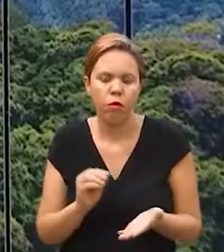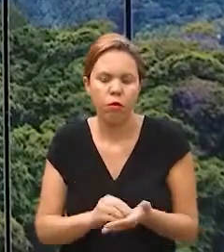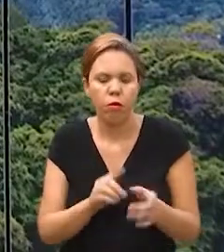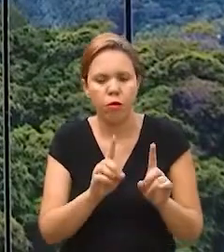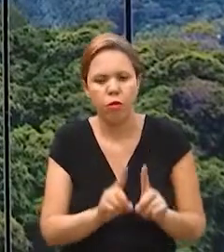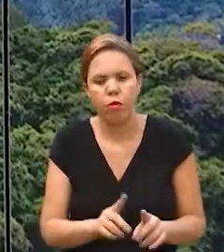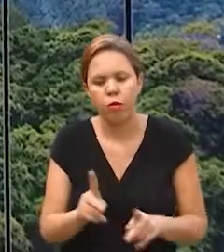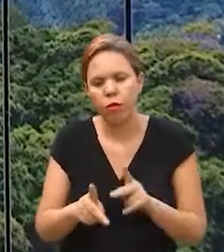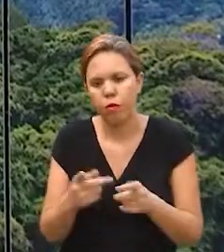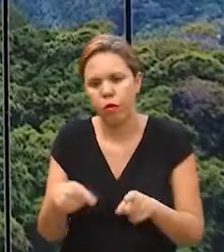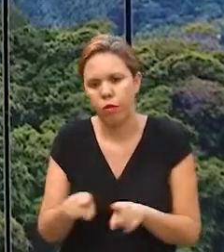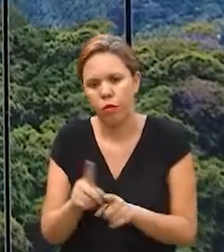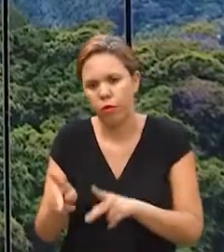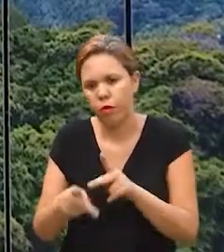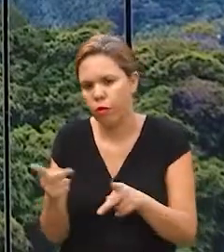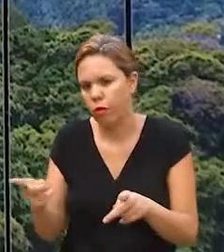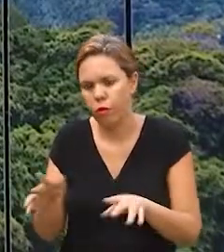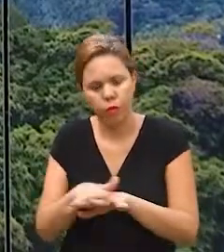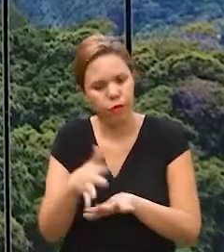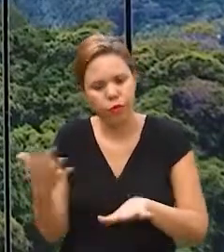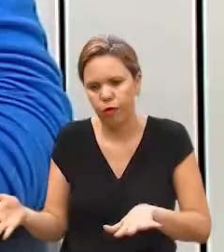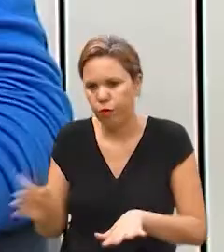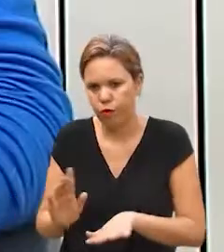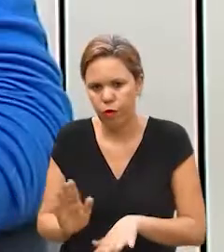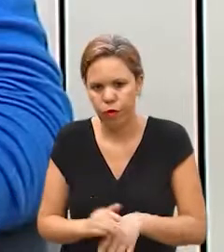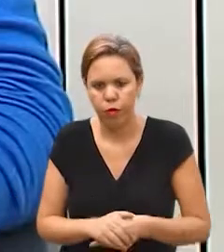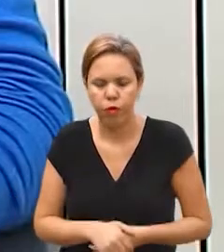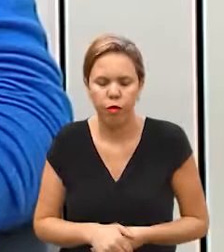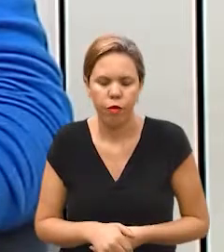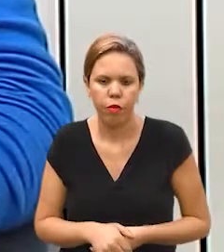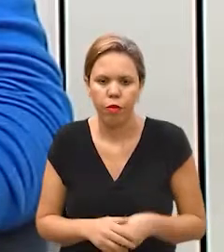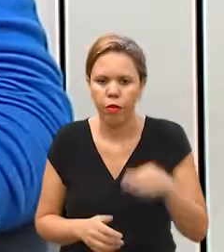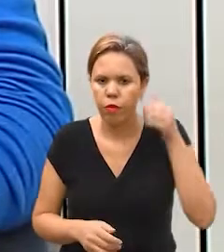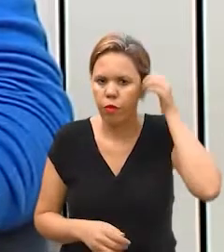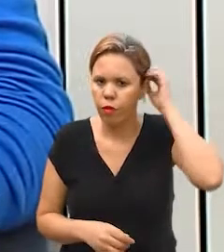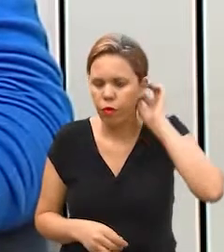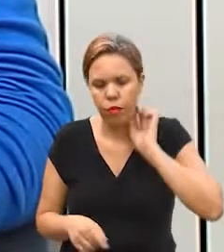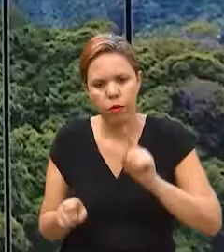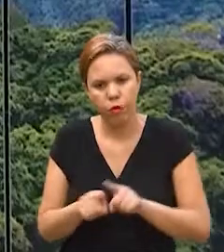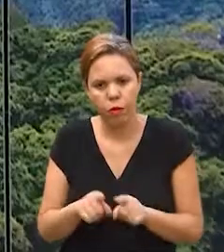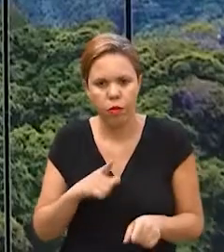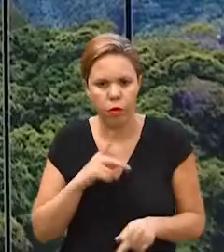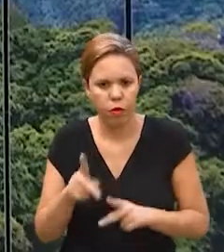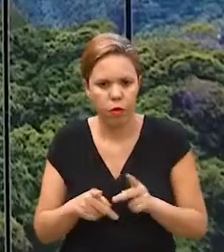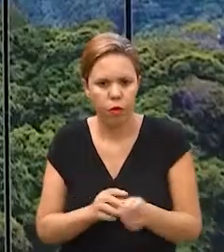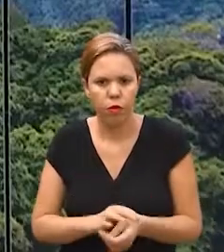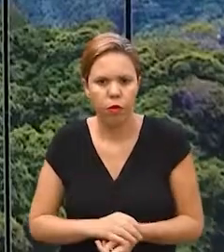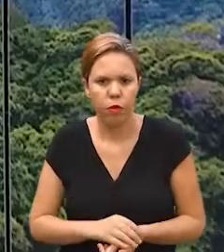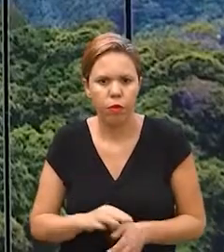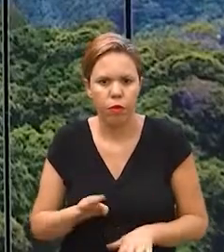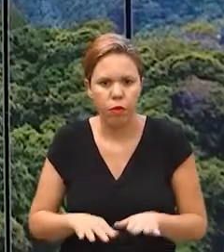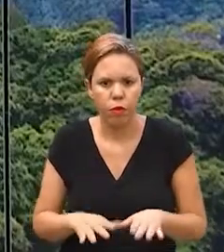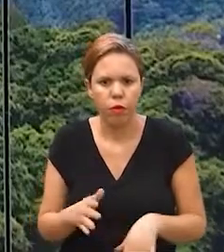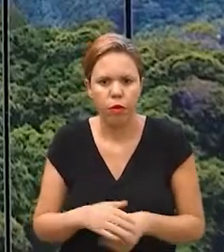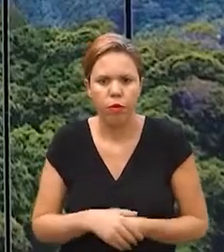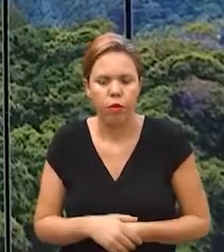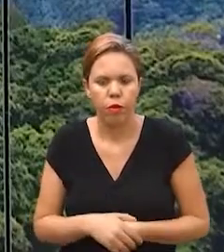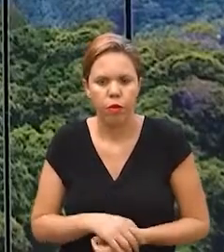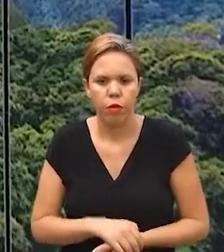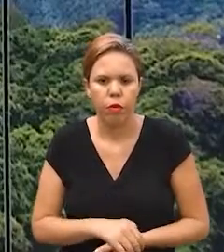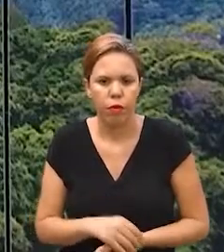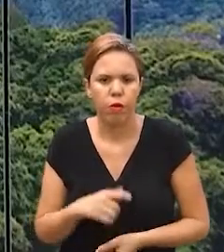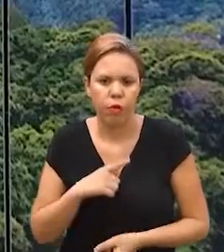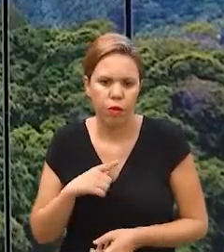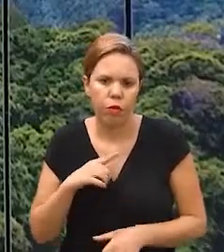essa população também ela não pode ficar excluída. E tem pessoas também que, de repente, não tem,